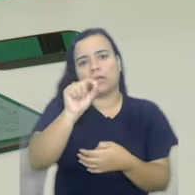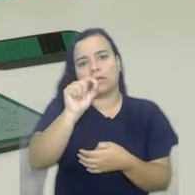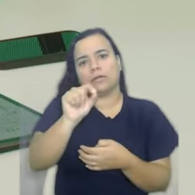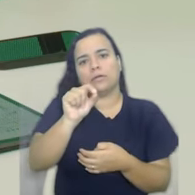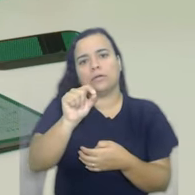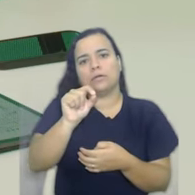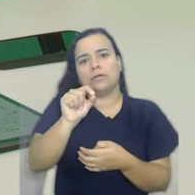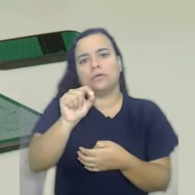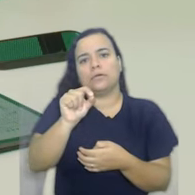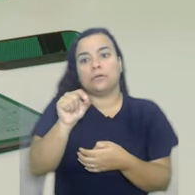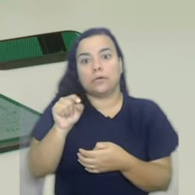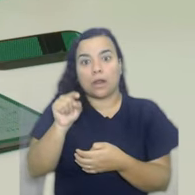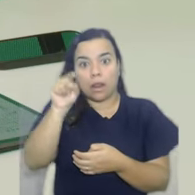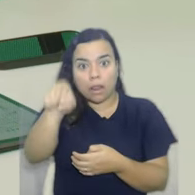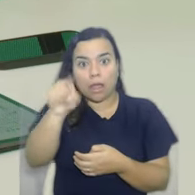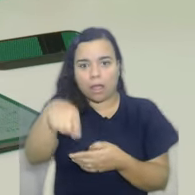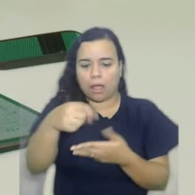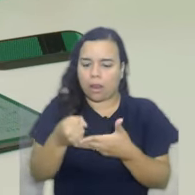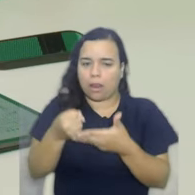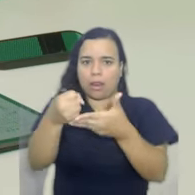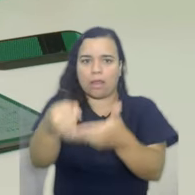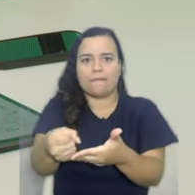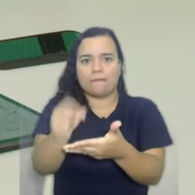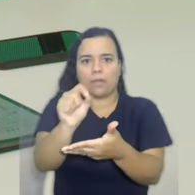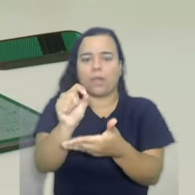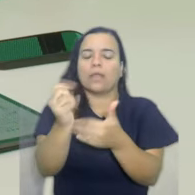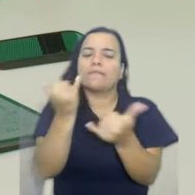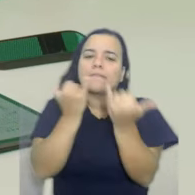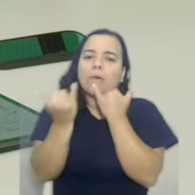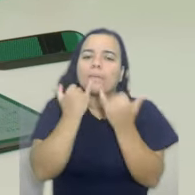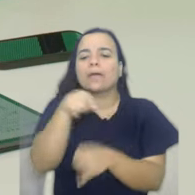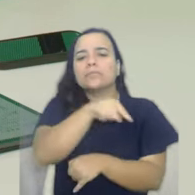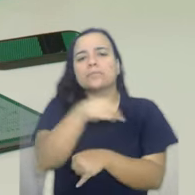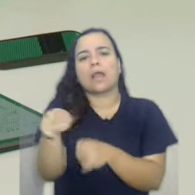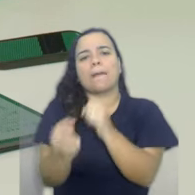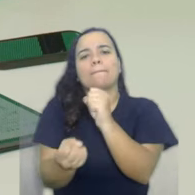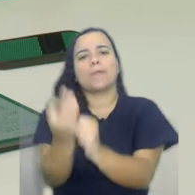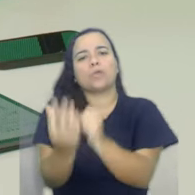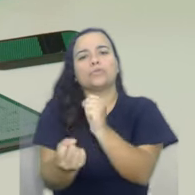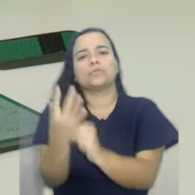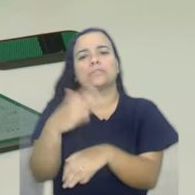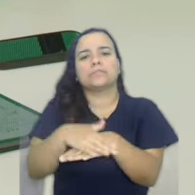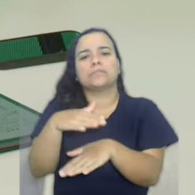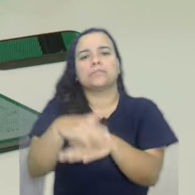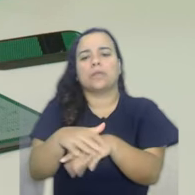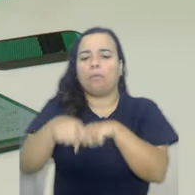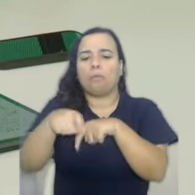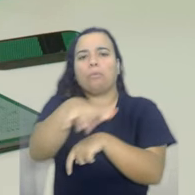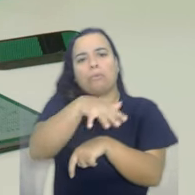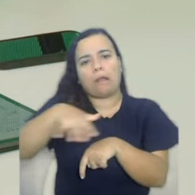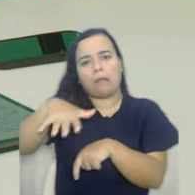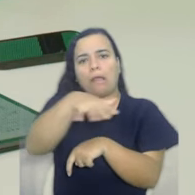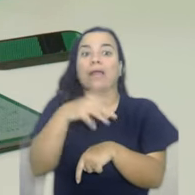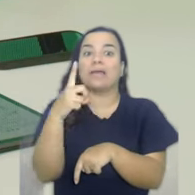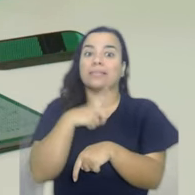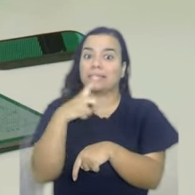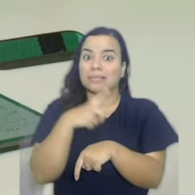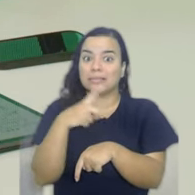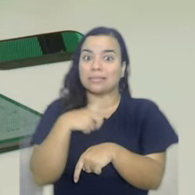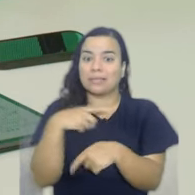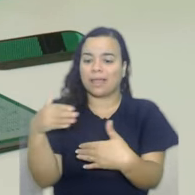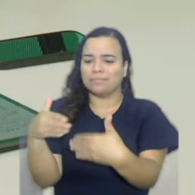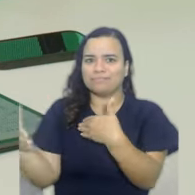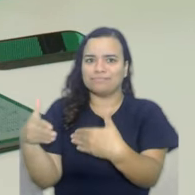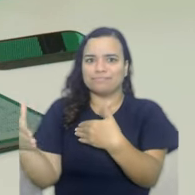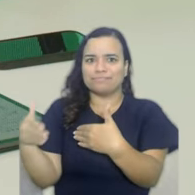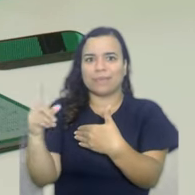ponta levar informação pro produtor rural tem um um vácuo aí um no meio que é a